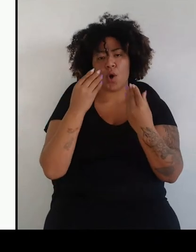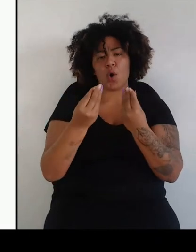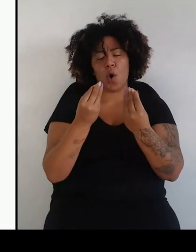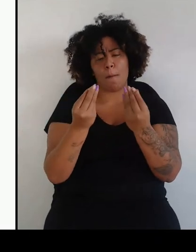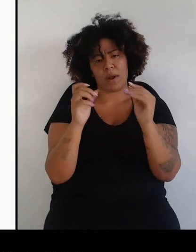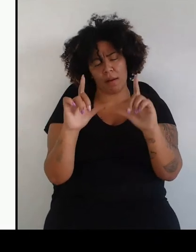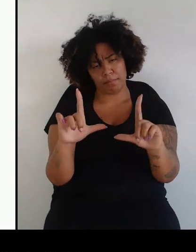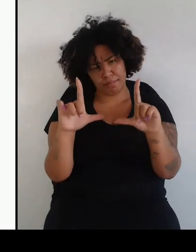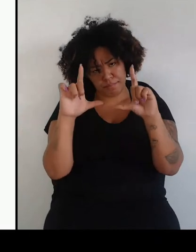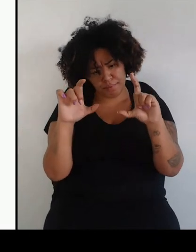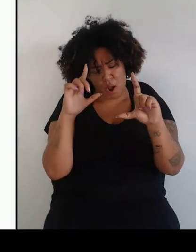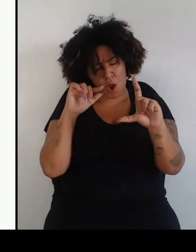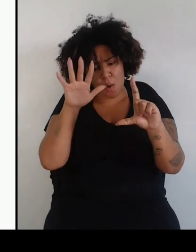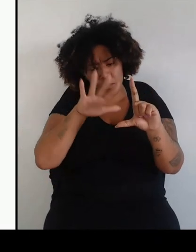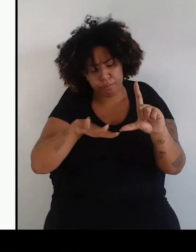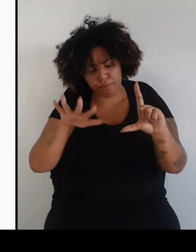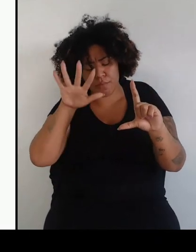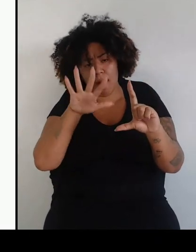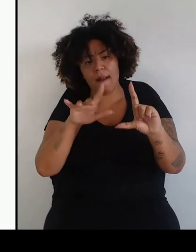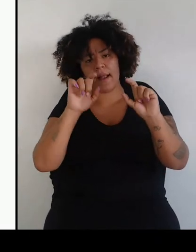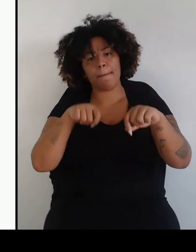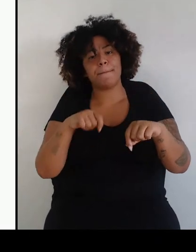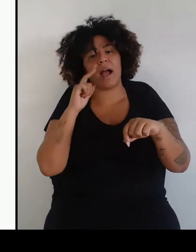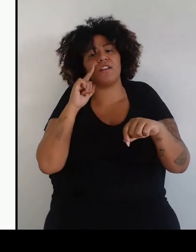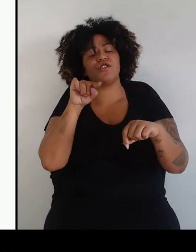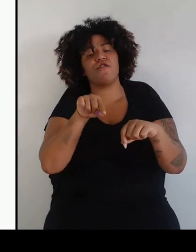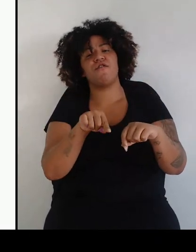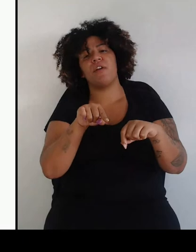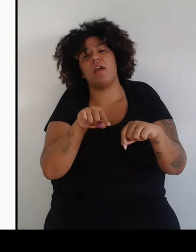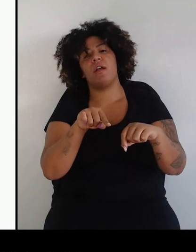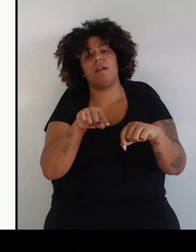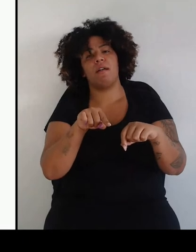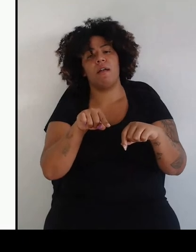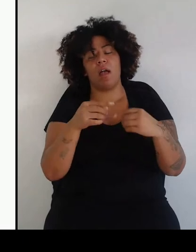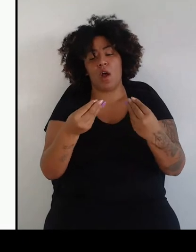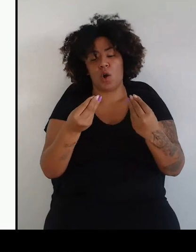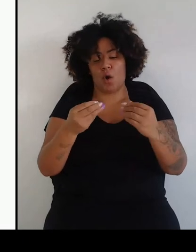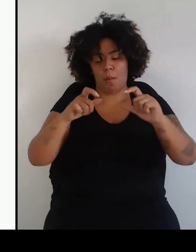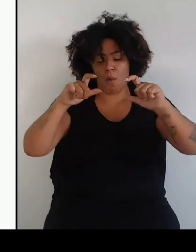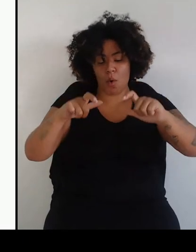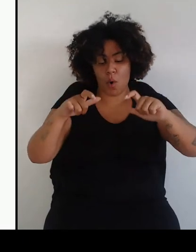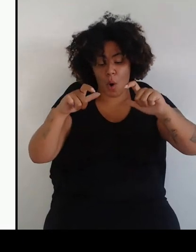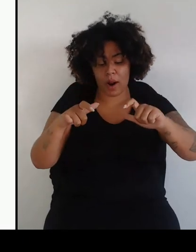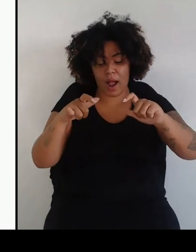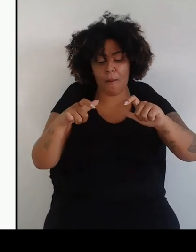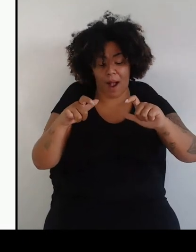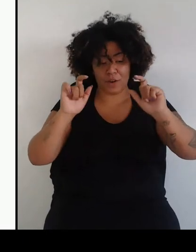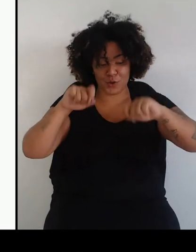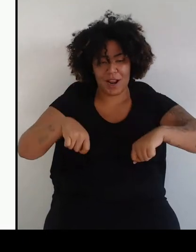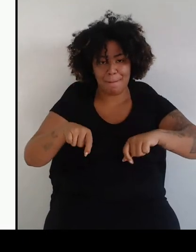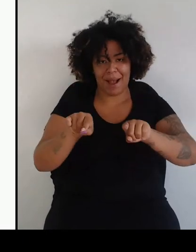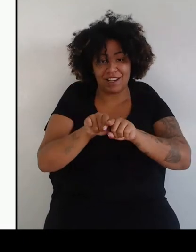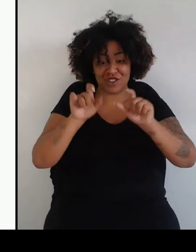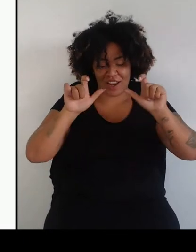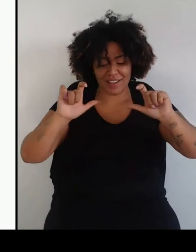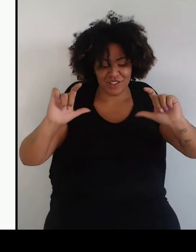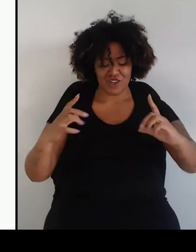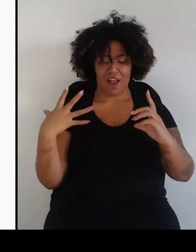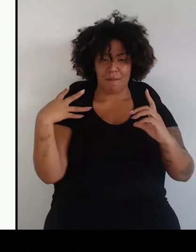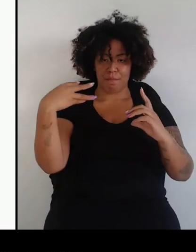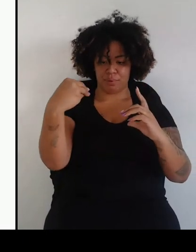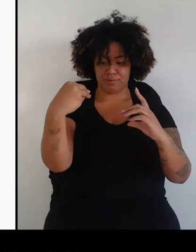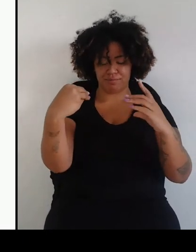revistas de Baker mostrou um local para mostrar esses corpos todos as pinturas nessa